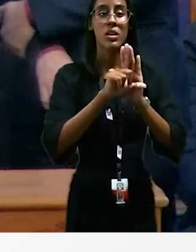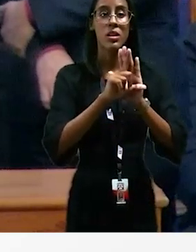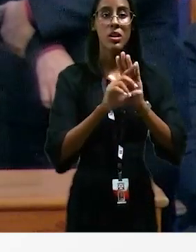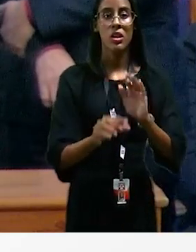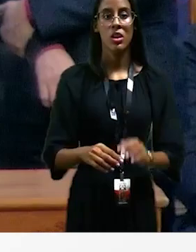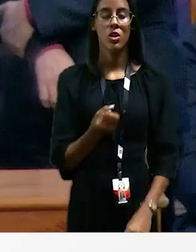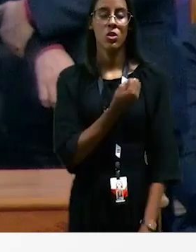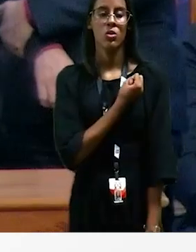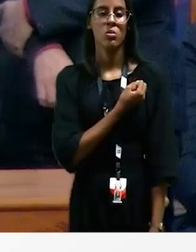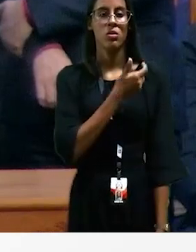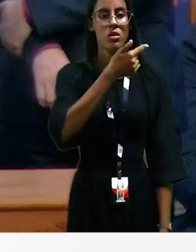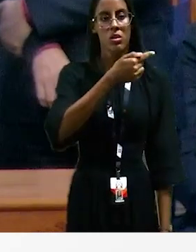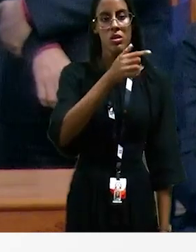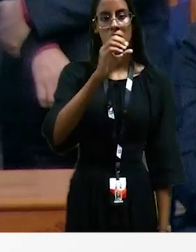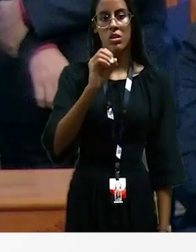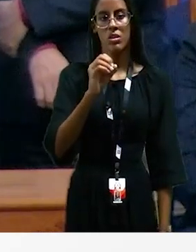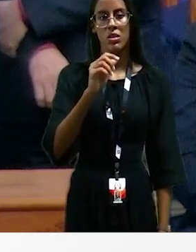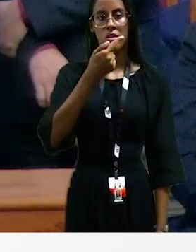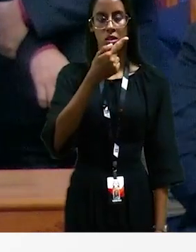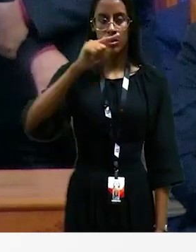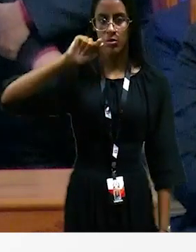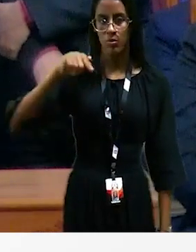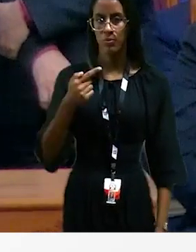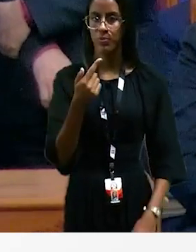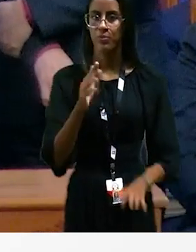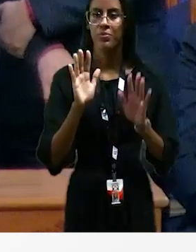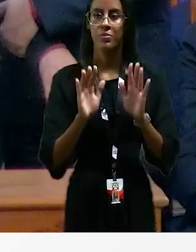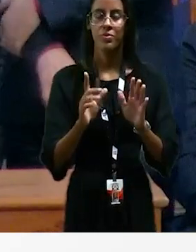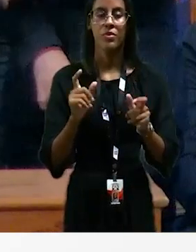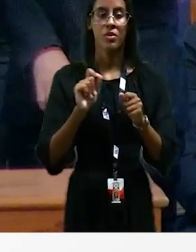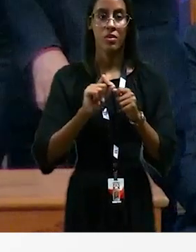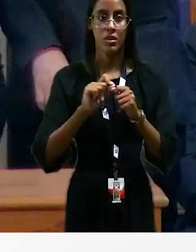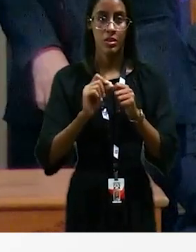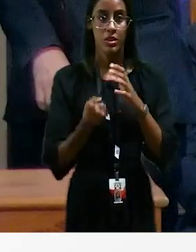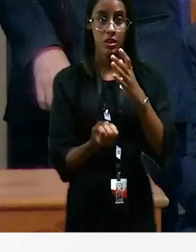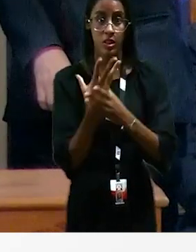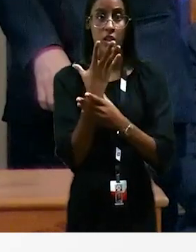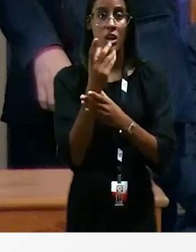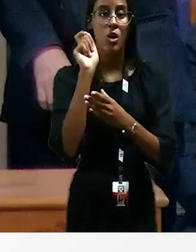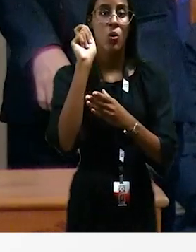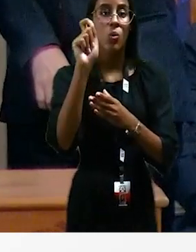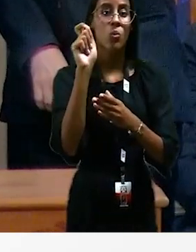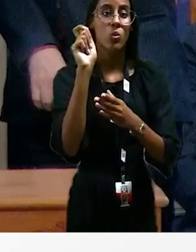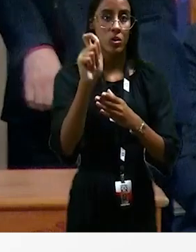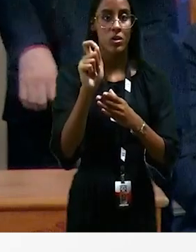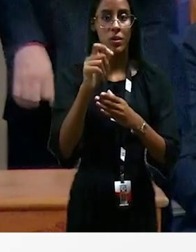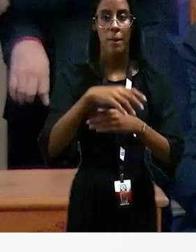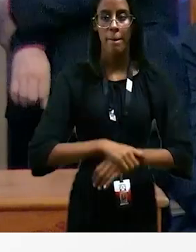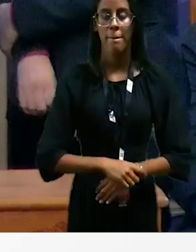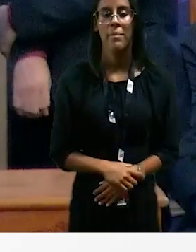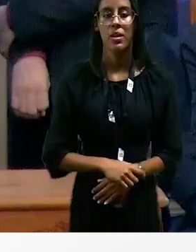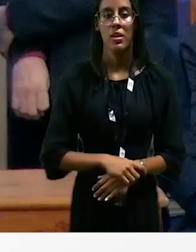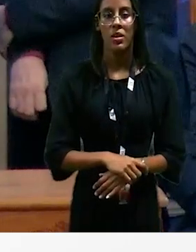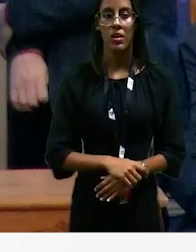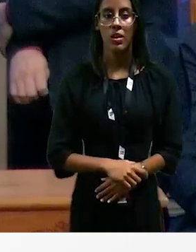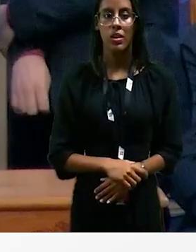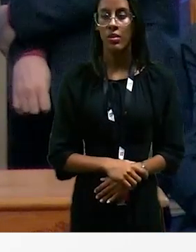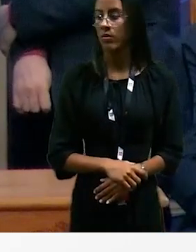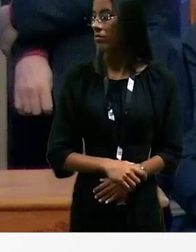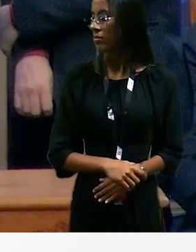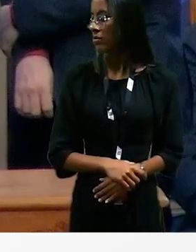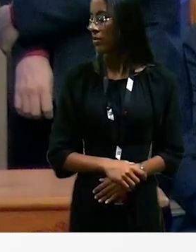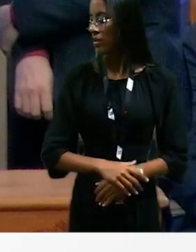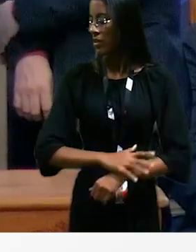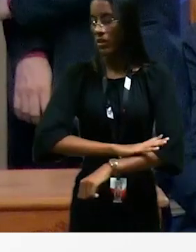7.716 ela foi feita para tratar do racismo para tratar da questão do